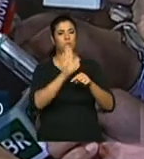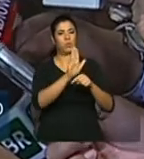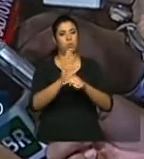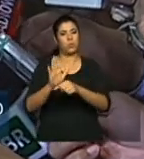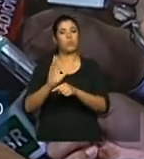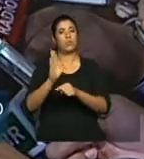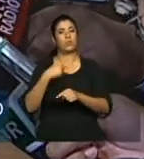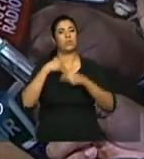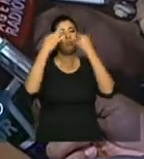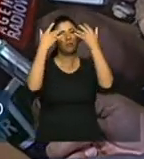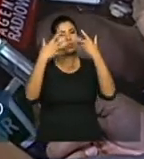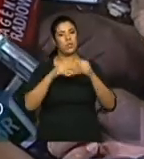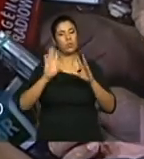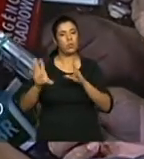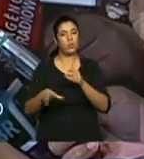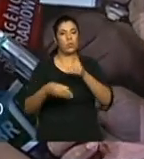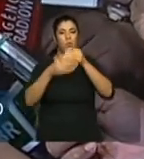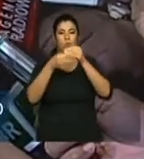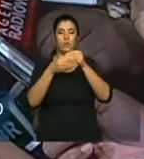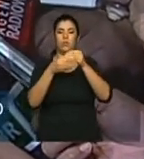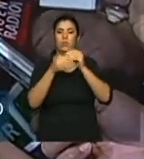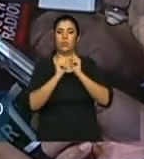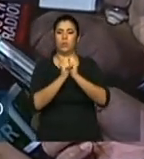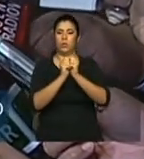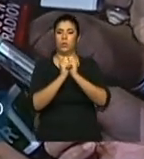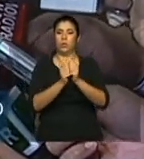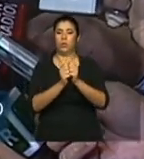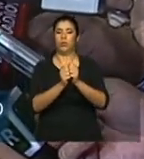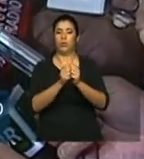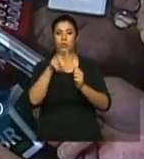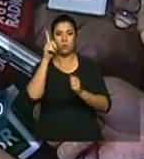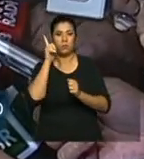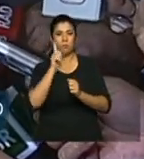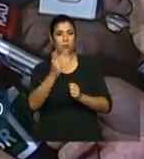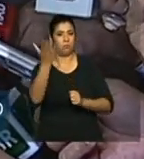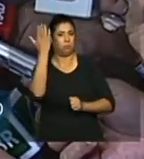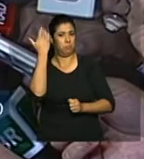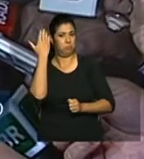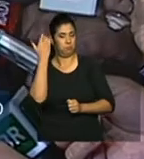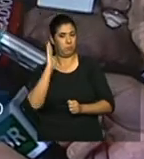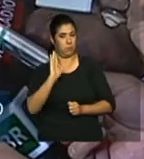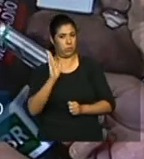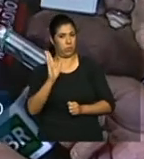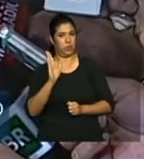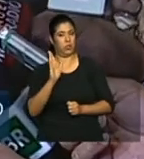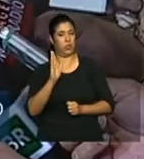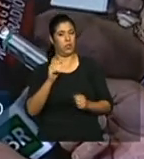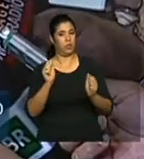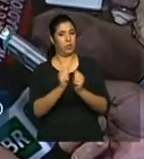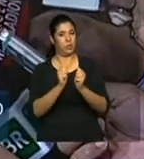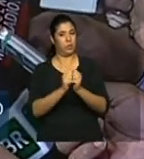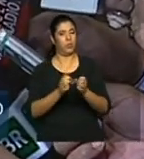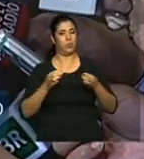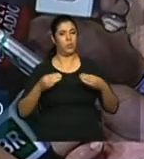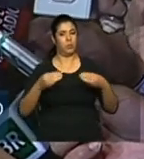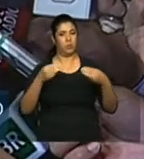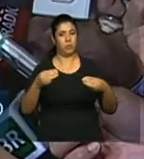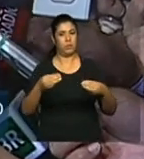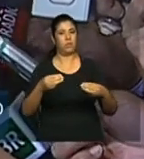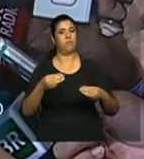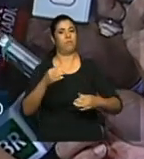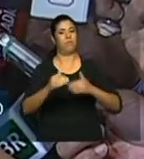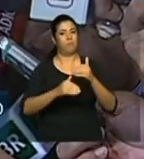como eu disse, consolidarmos as grandes conquistas que já tivemos no Ministério do Desenvolvimento Agrário